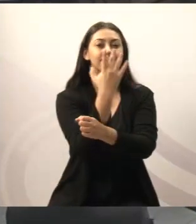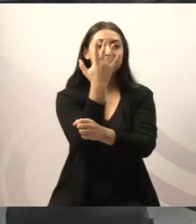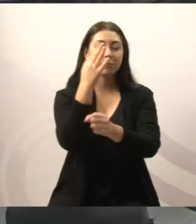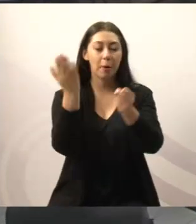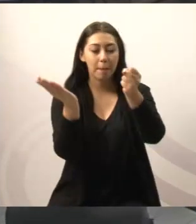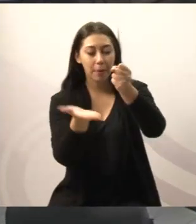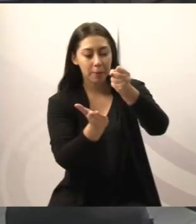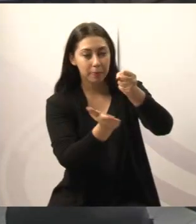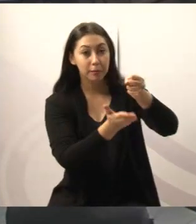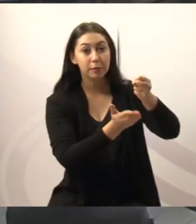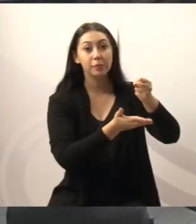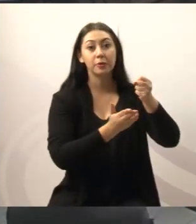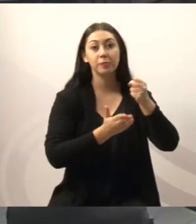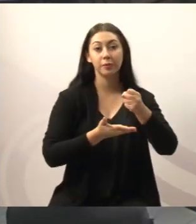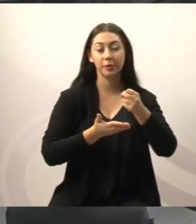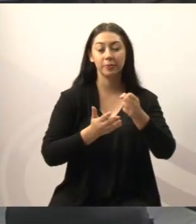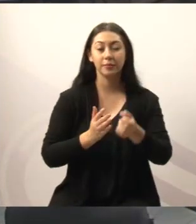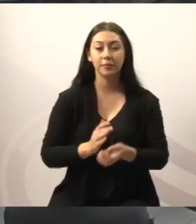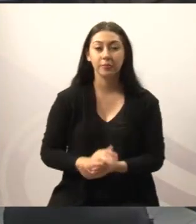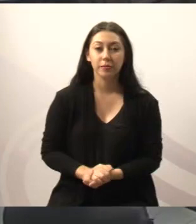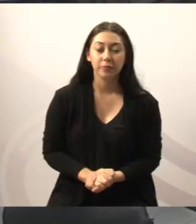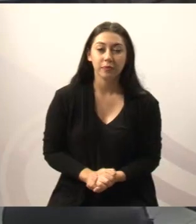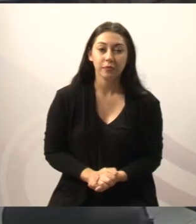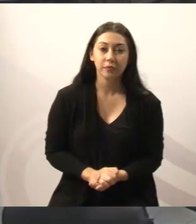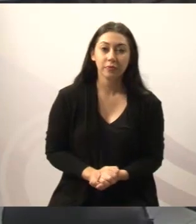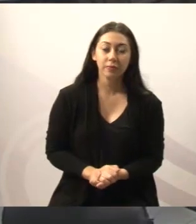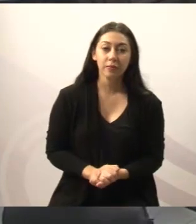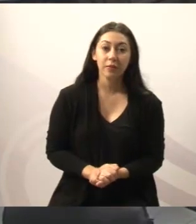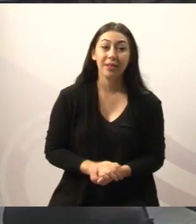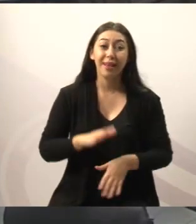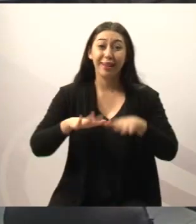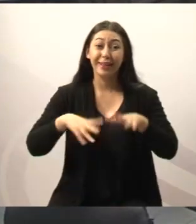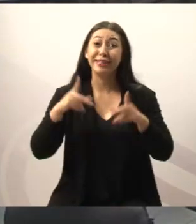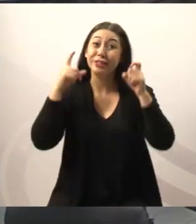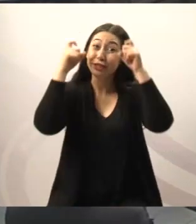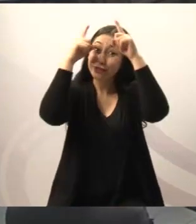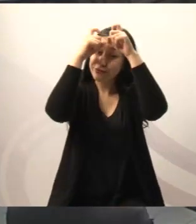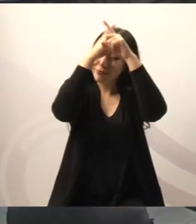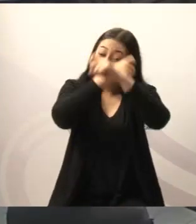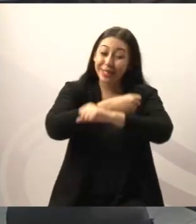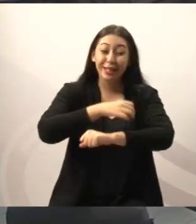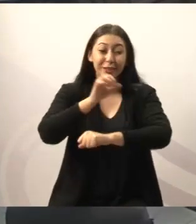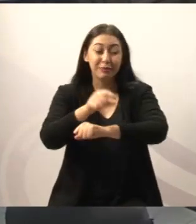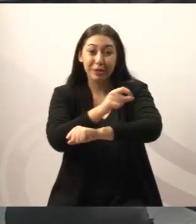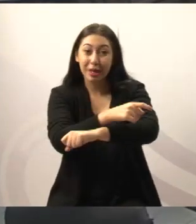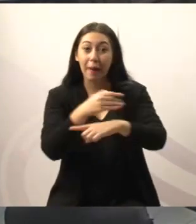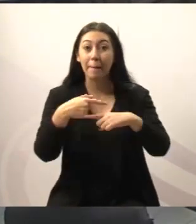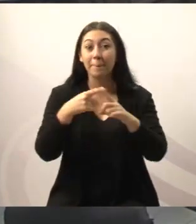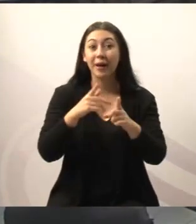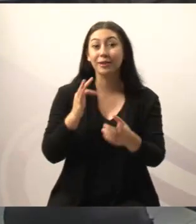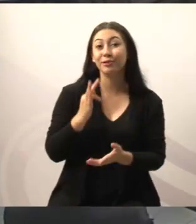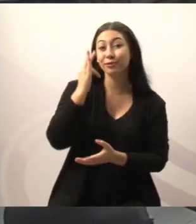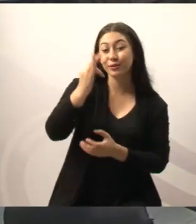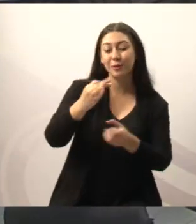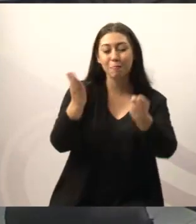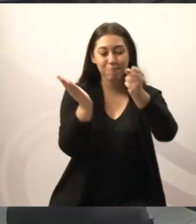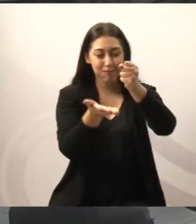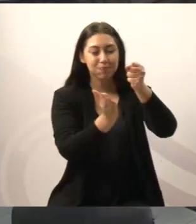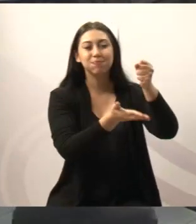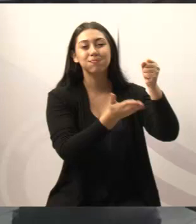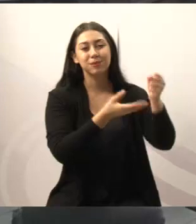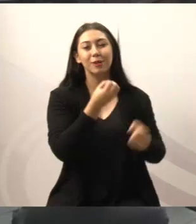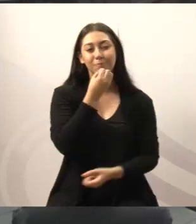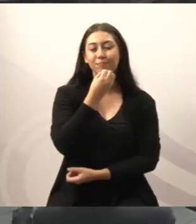Terás alguma pena em cultivá-las, mas em breve comerás os seus frutos.